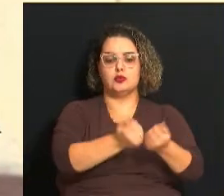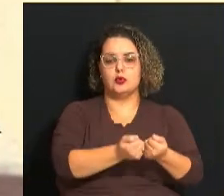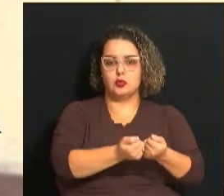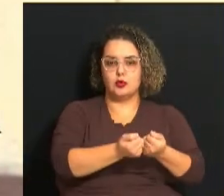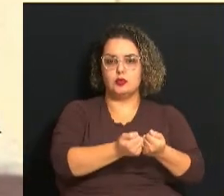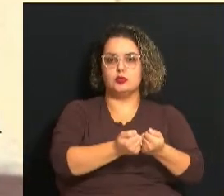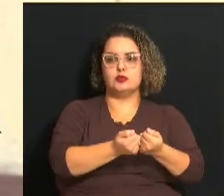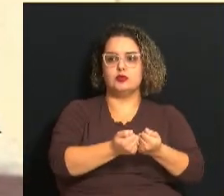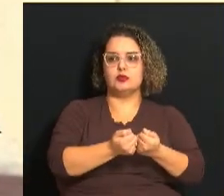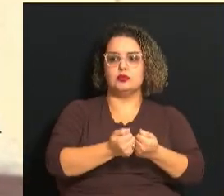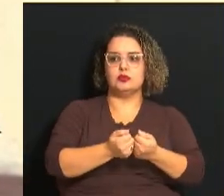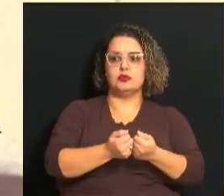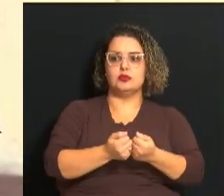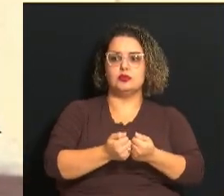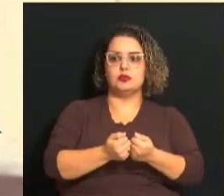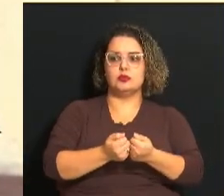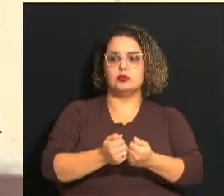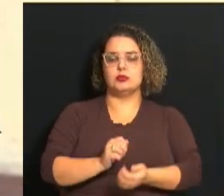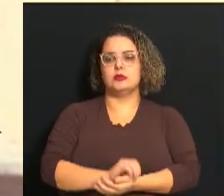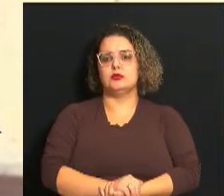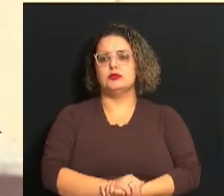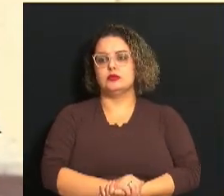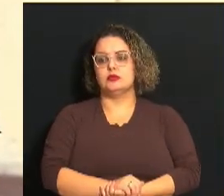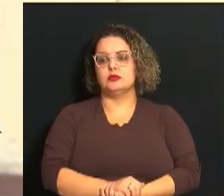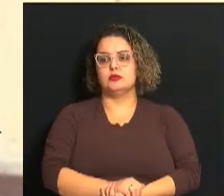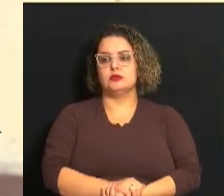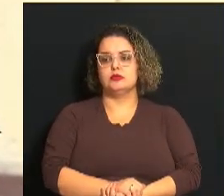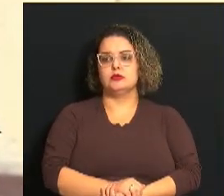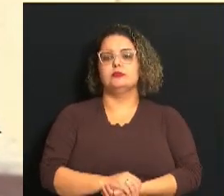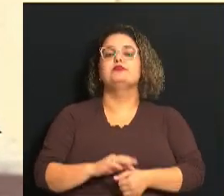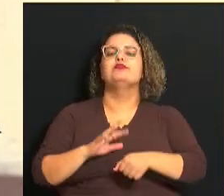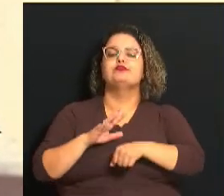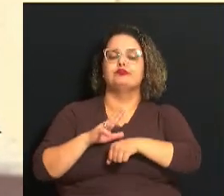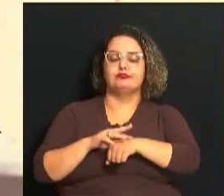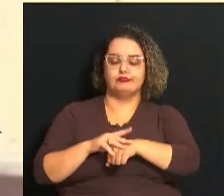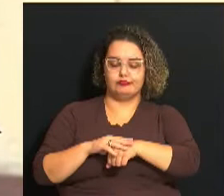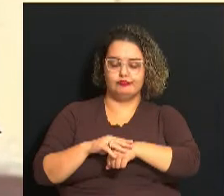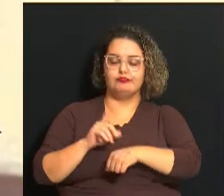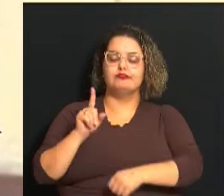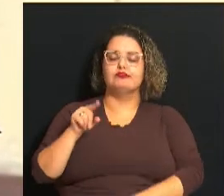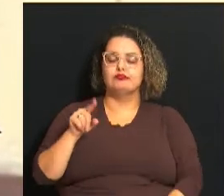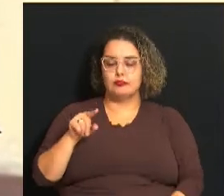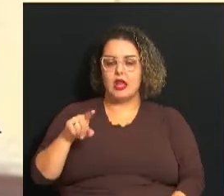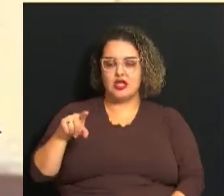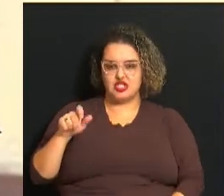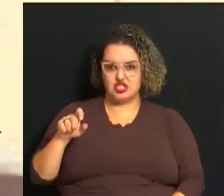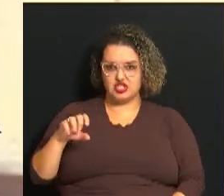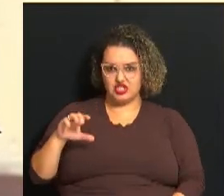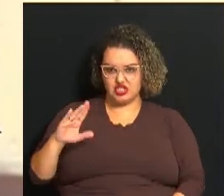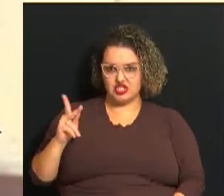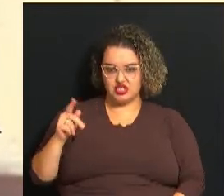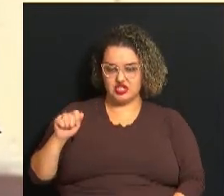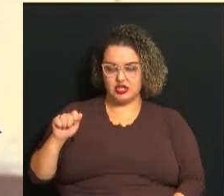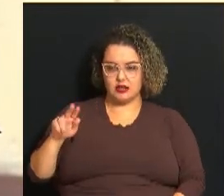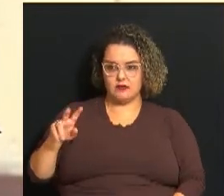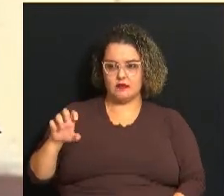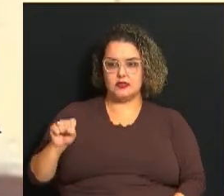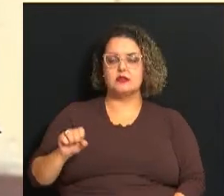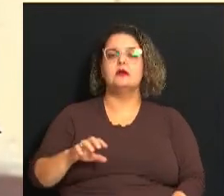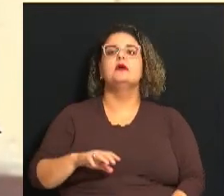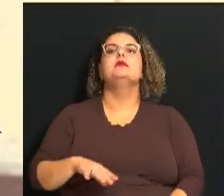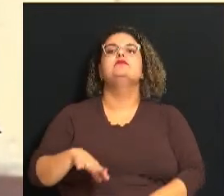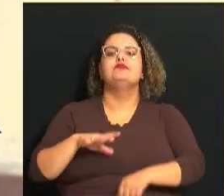Chaves falou o seguinte adoecemos é constante a injustiça EA injustiça